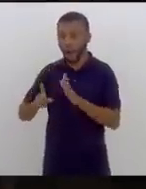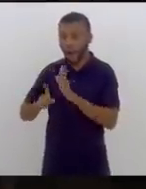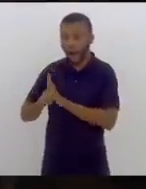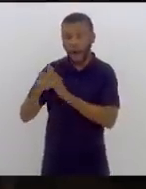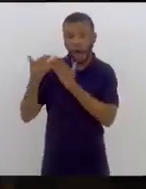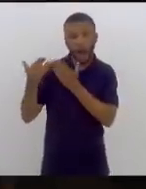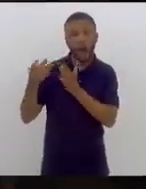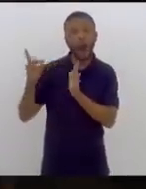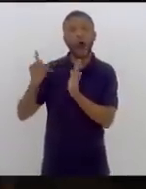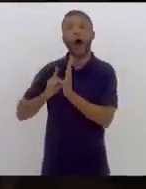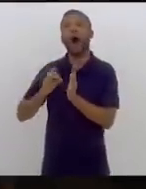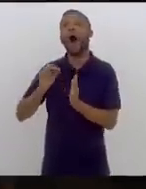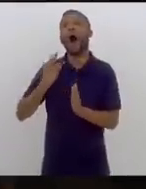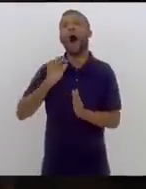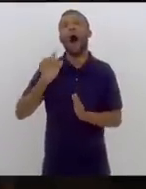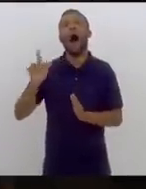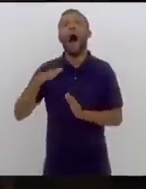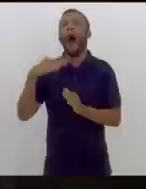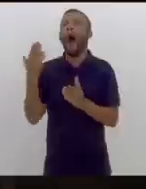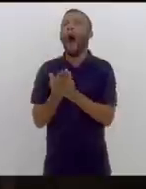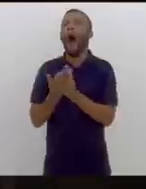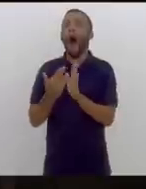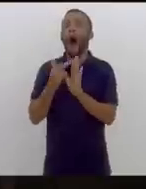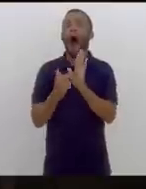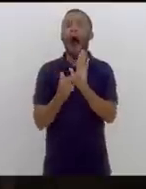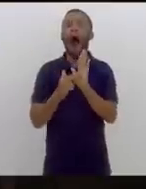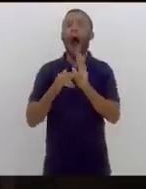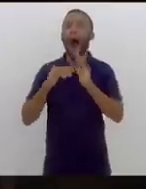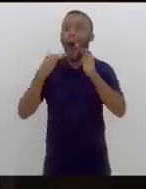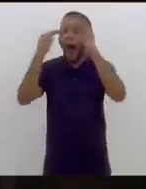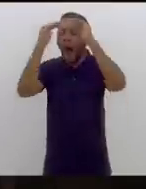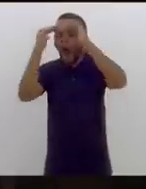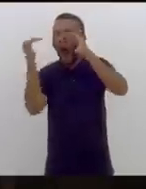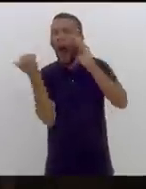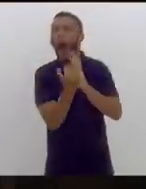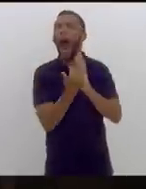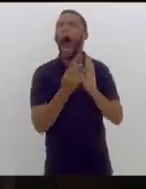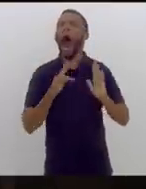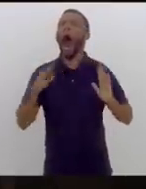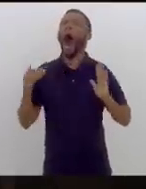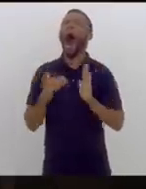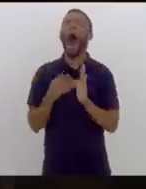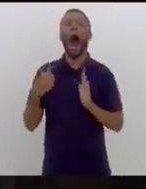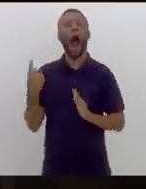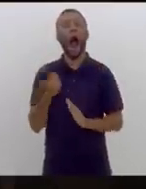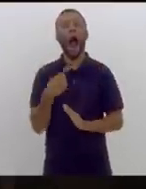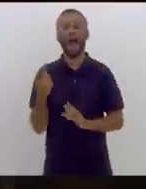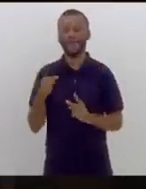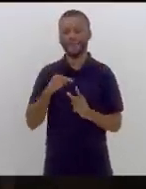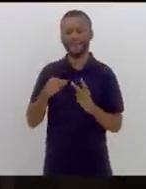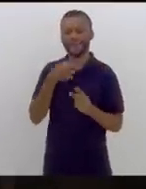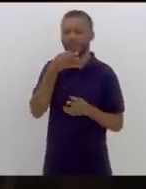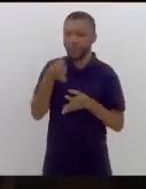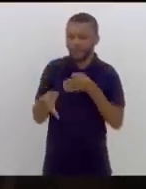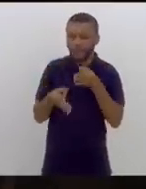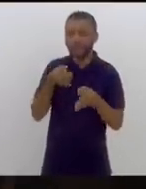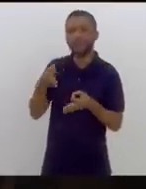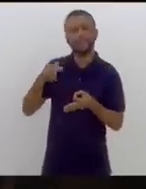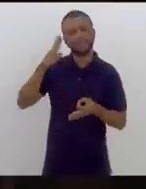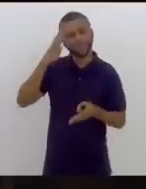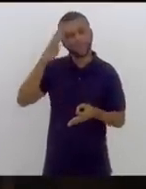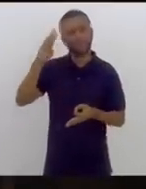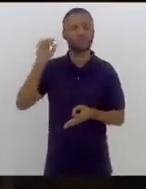não responde o regulamento ele é para todos nós os dois casos que o senhor fez a colocação principalmente